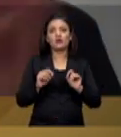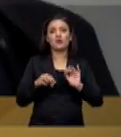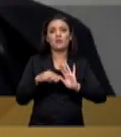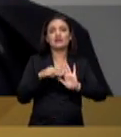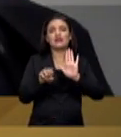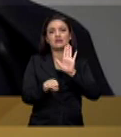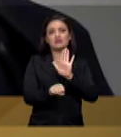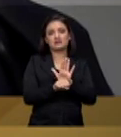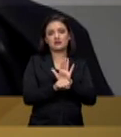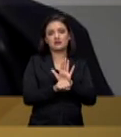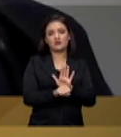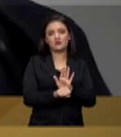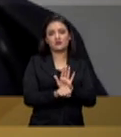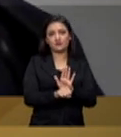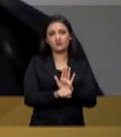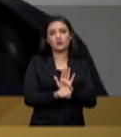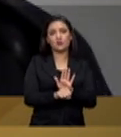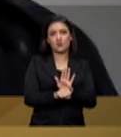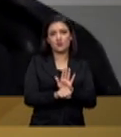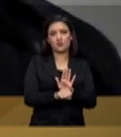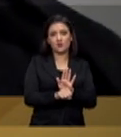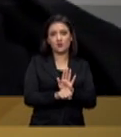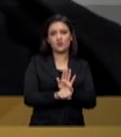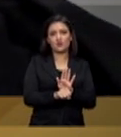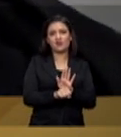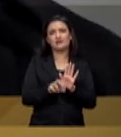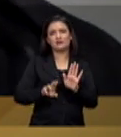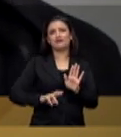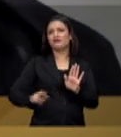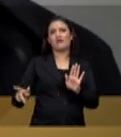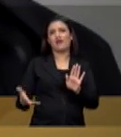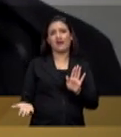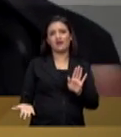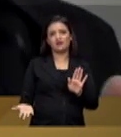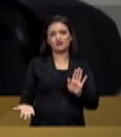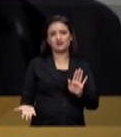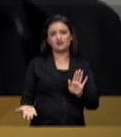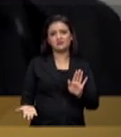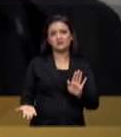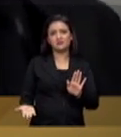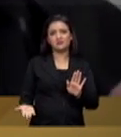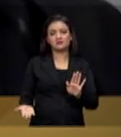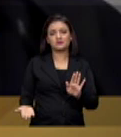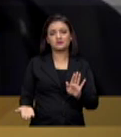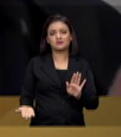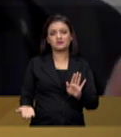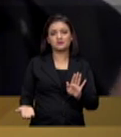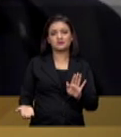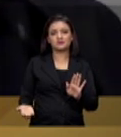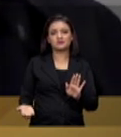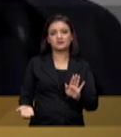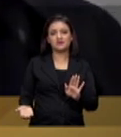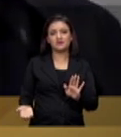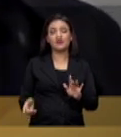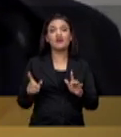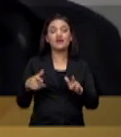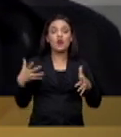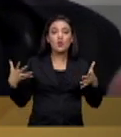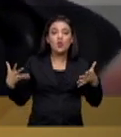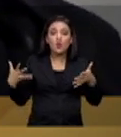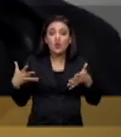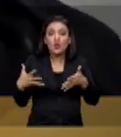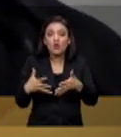de segurança do B. Na verdade, é um mandado de segurança que trata, de fato, de um conflito